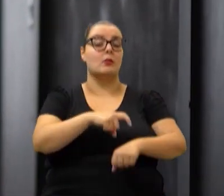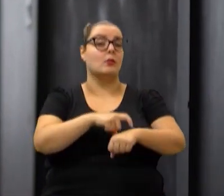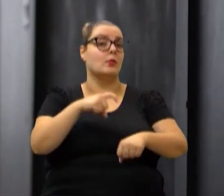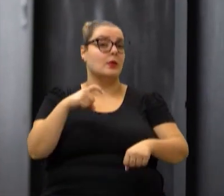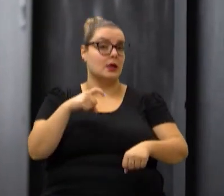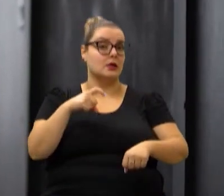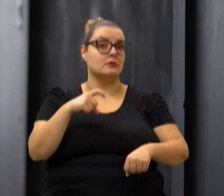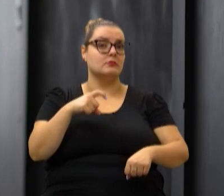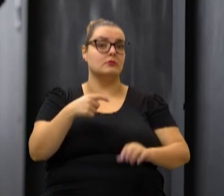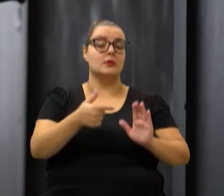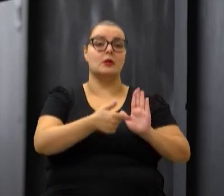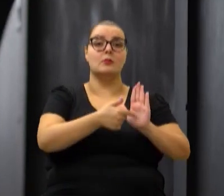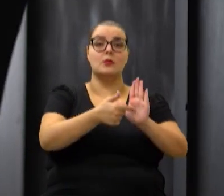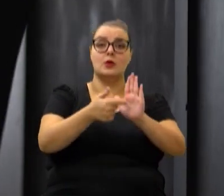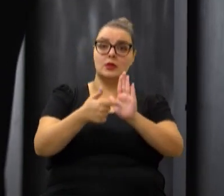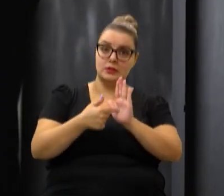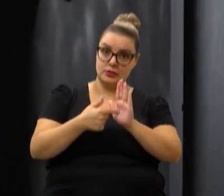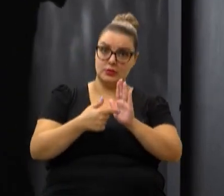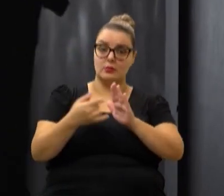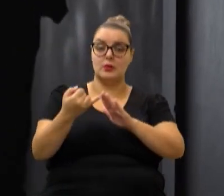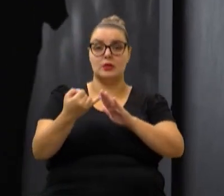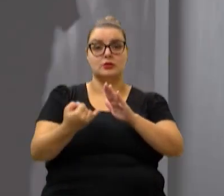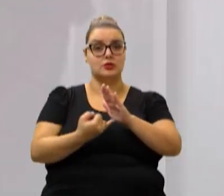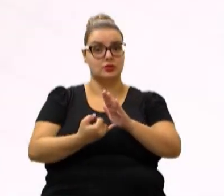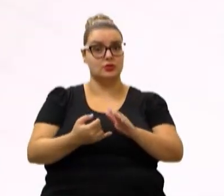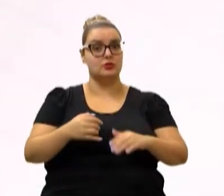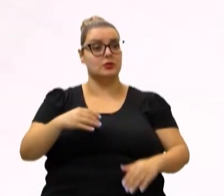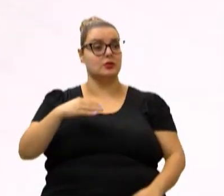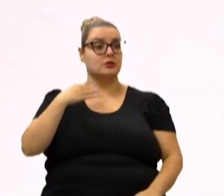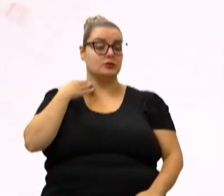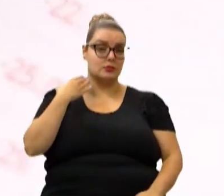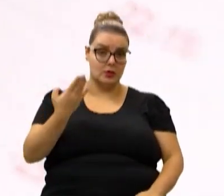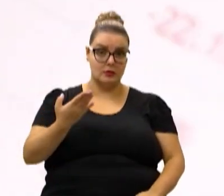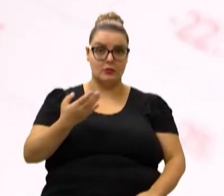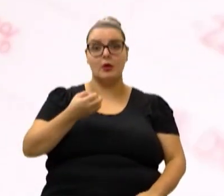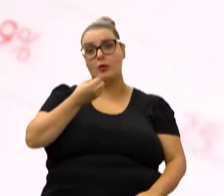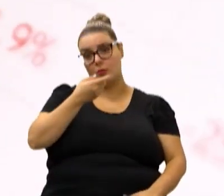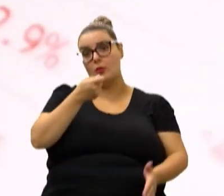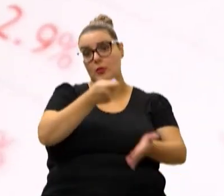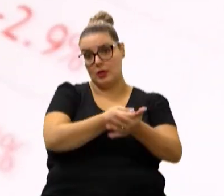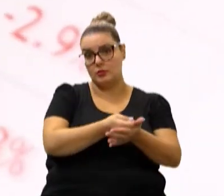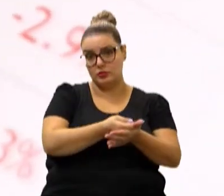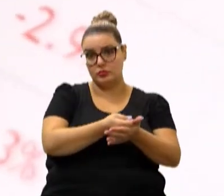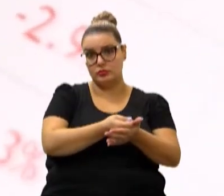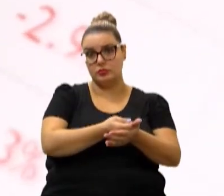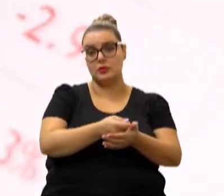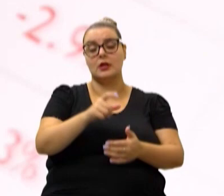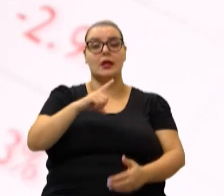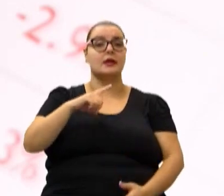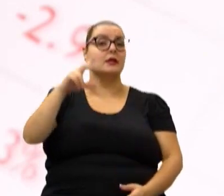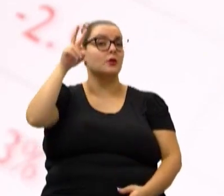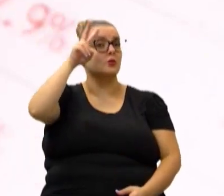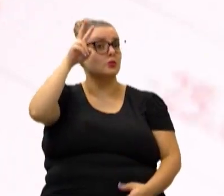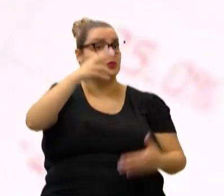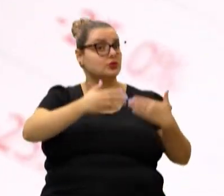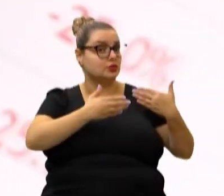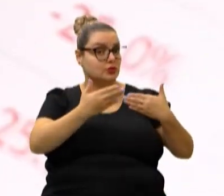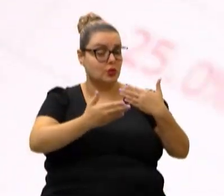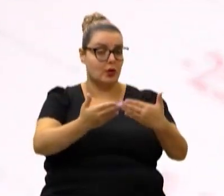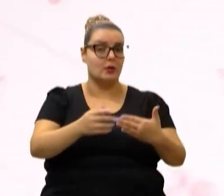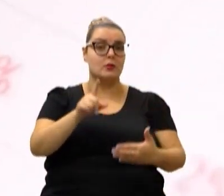ter um período para demonstrar para as instituições financeiras que você é um bom pagador, porque aí vem o